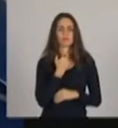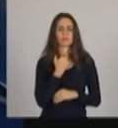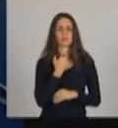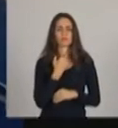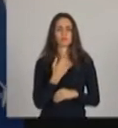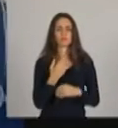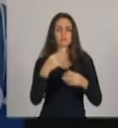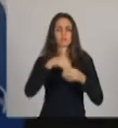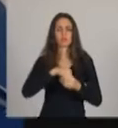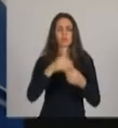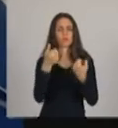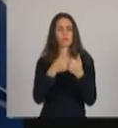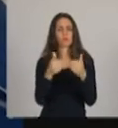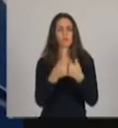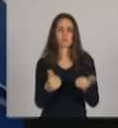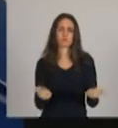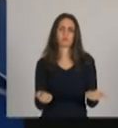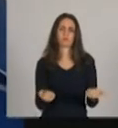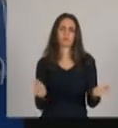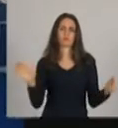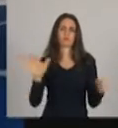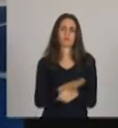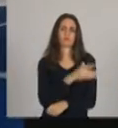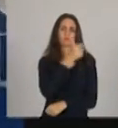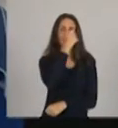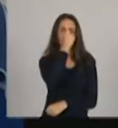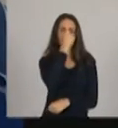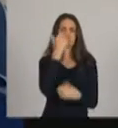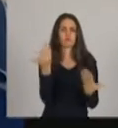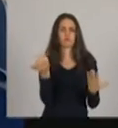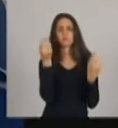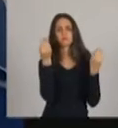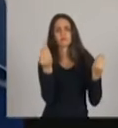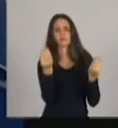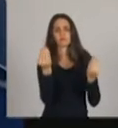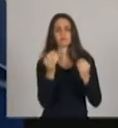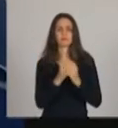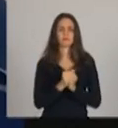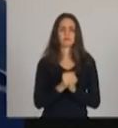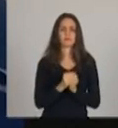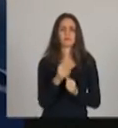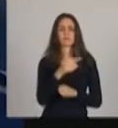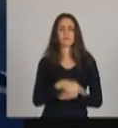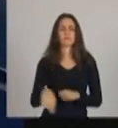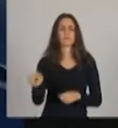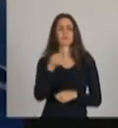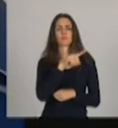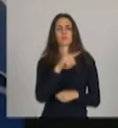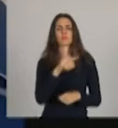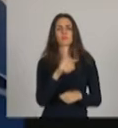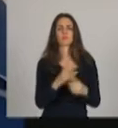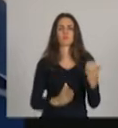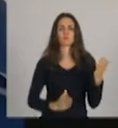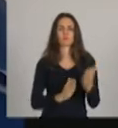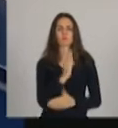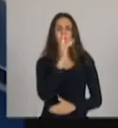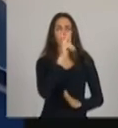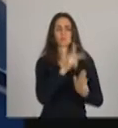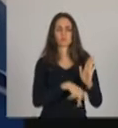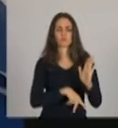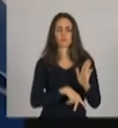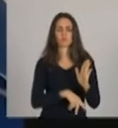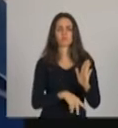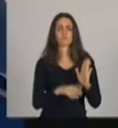usuários dos ônibus coletivos. E também não se entende como nós deixamos de aprovar um projeto que